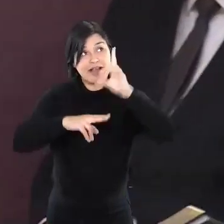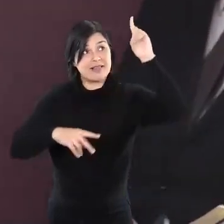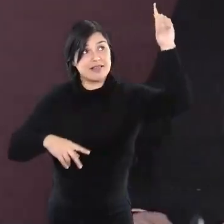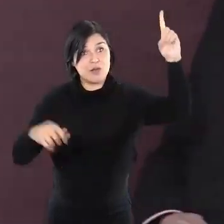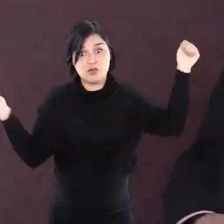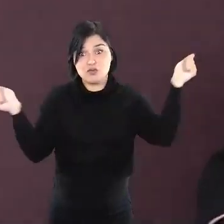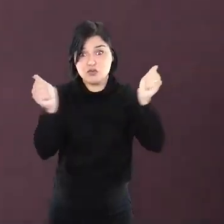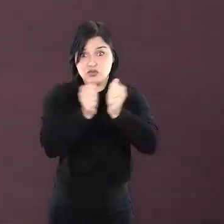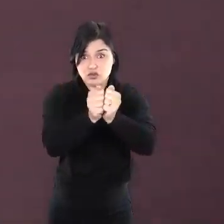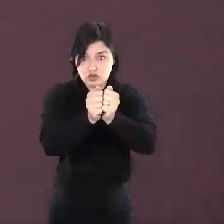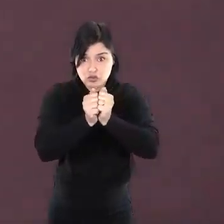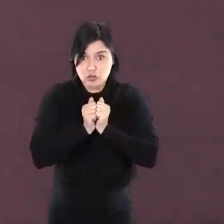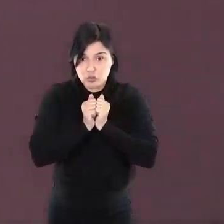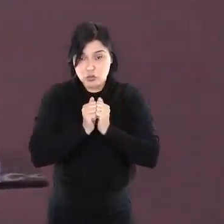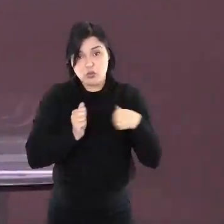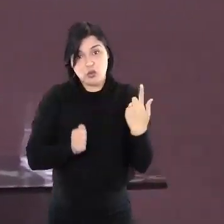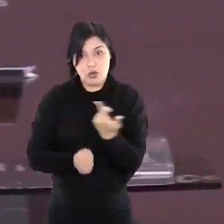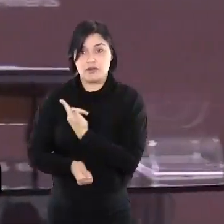Jesus Cristo vem.